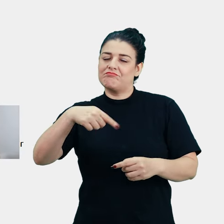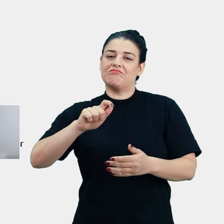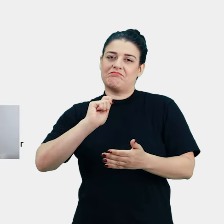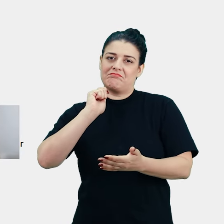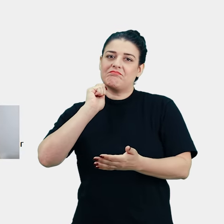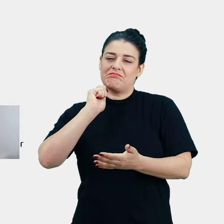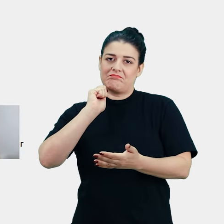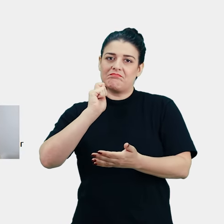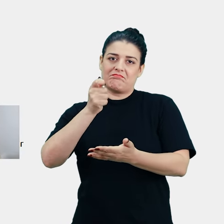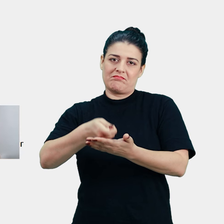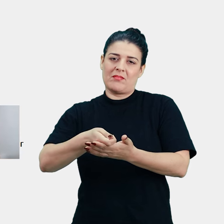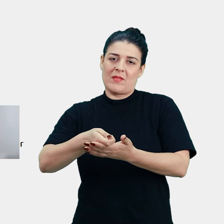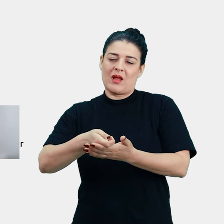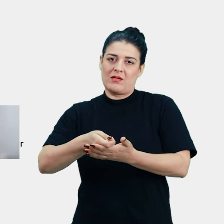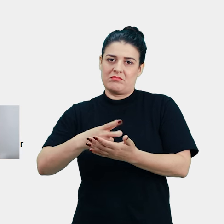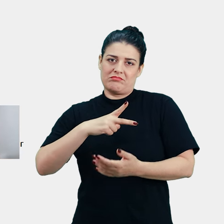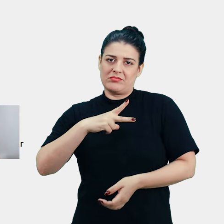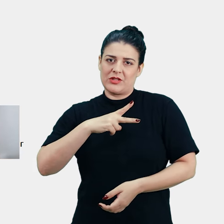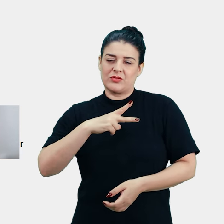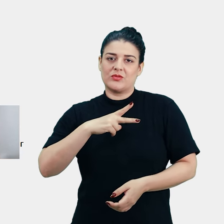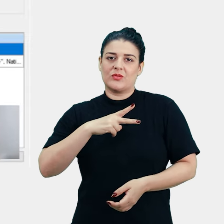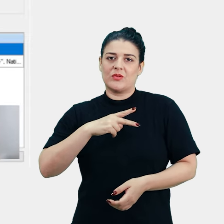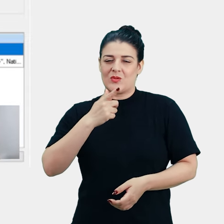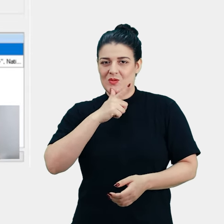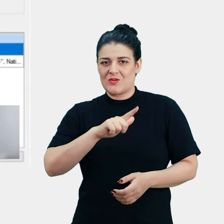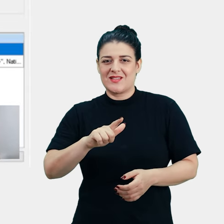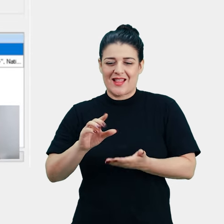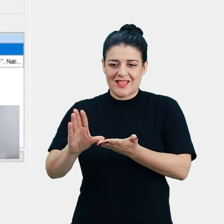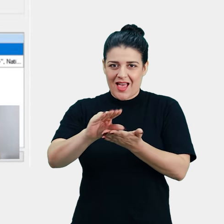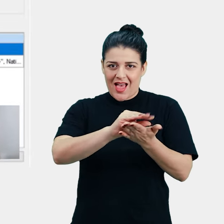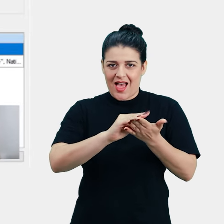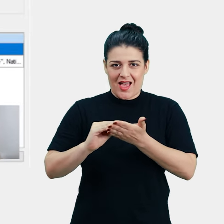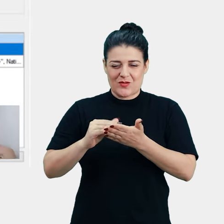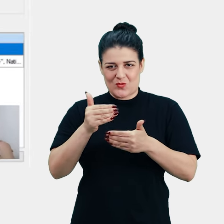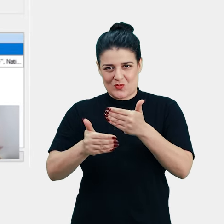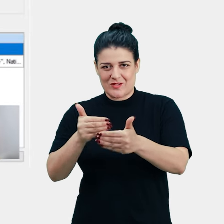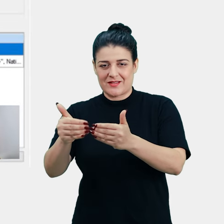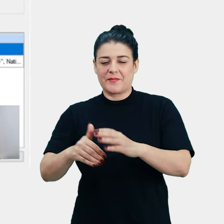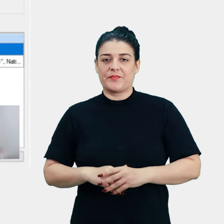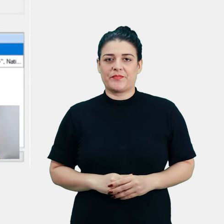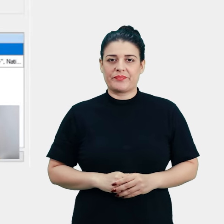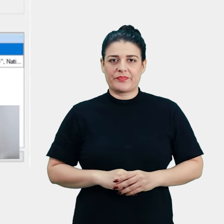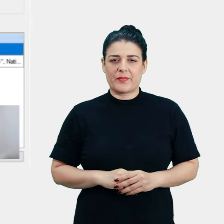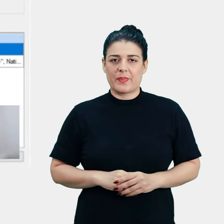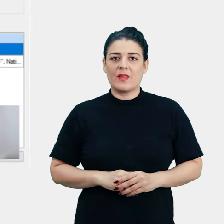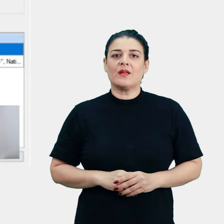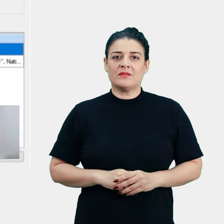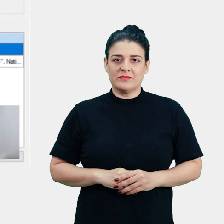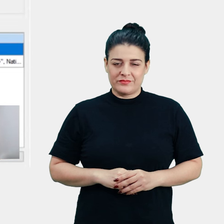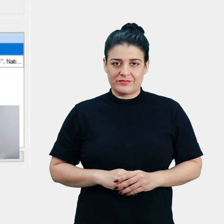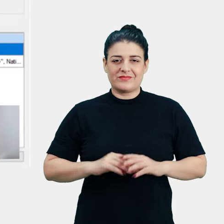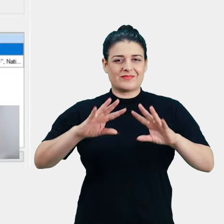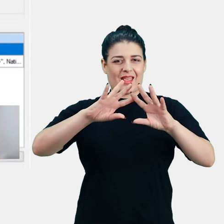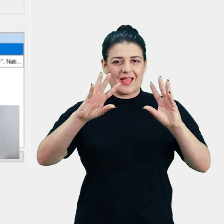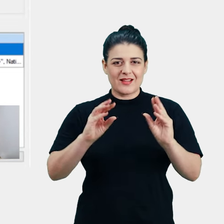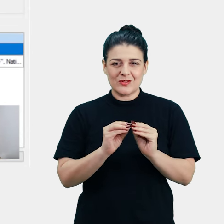são softwares pagos, tá? Para fazer o processamento de dados. E aí, basicamente, eu vou resumir para